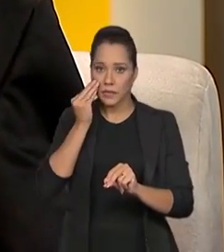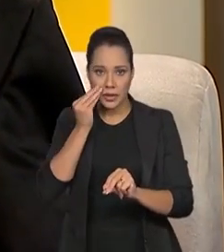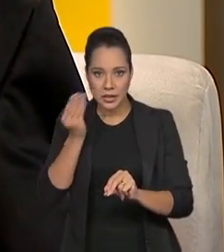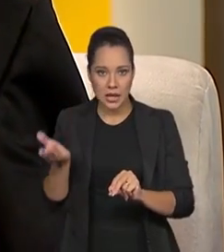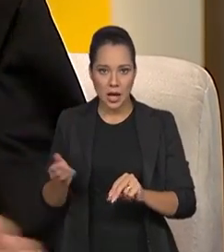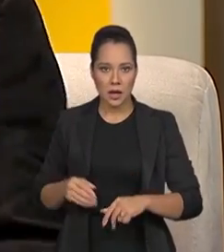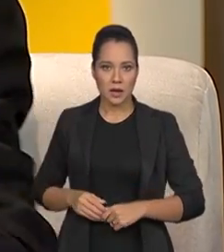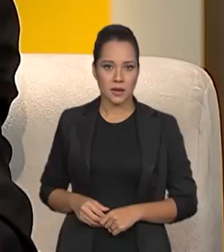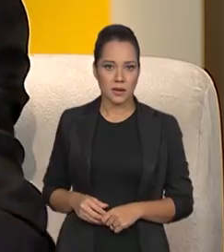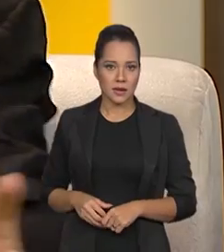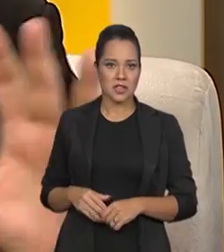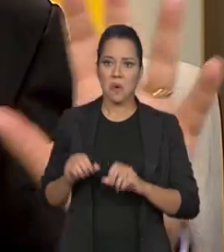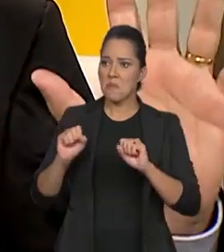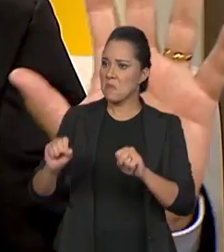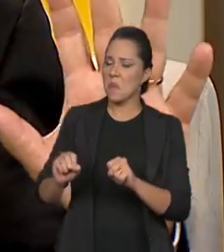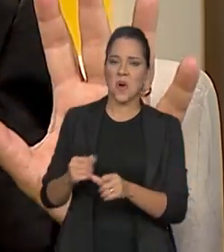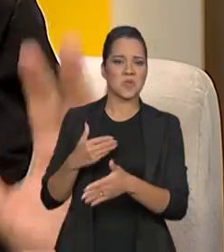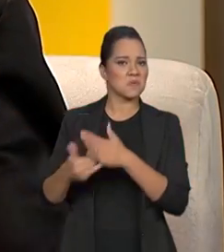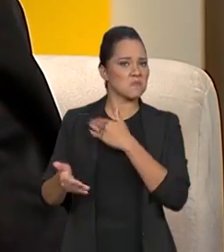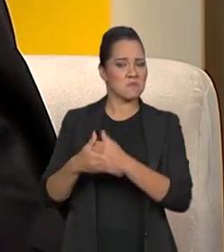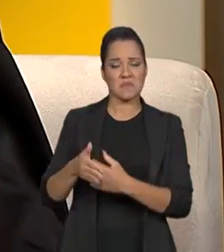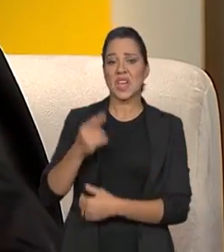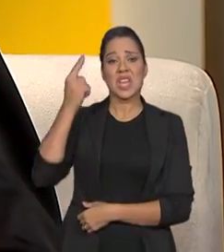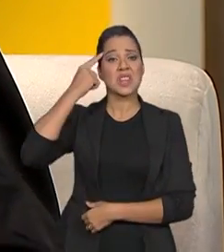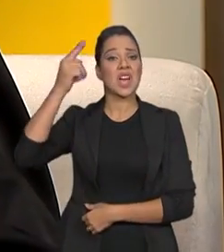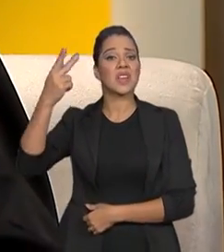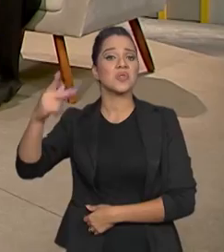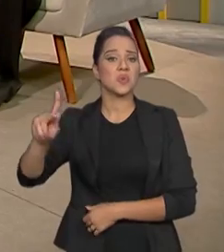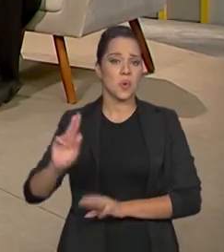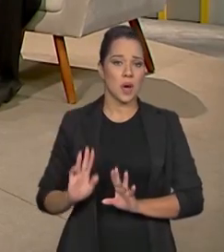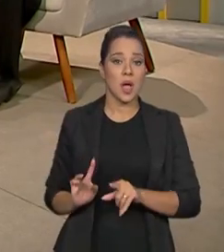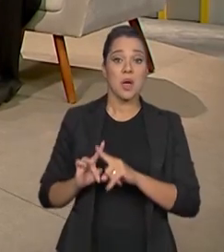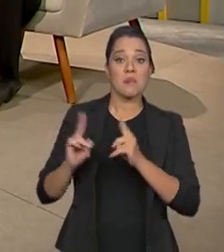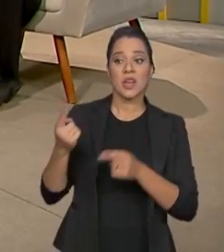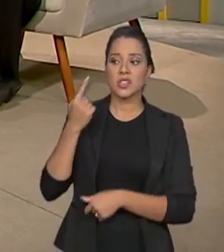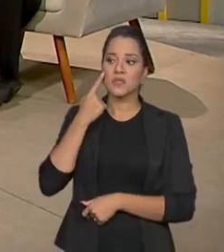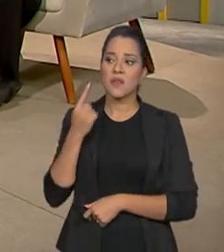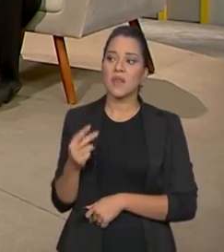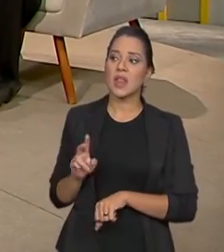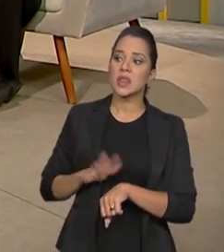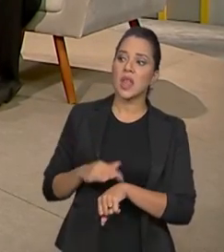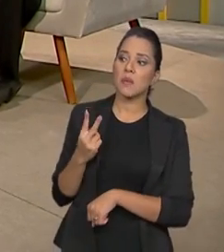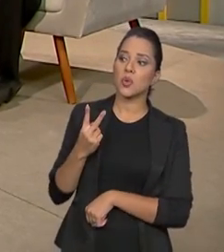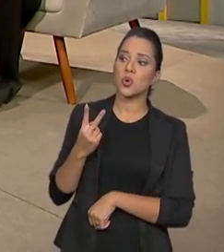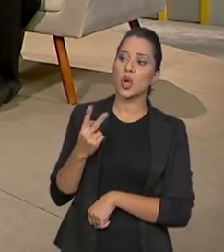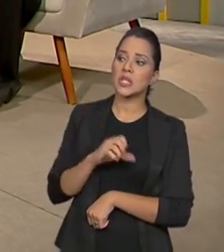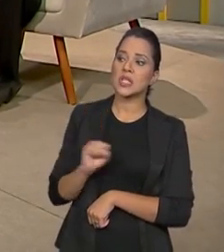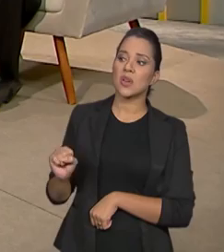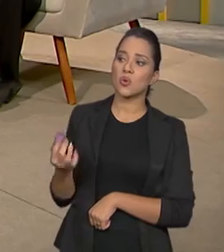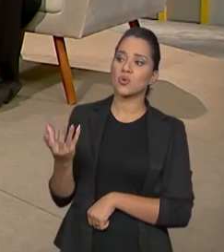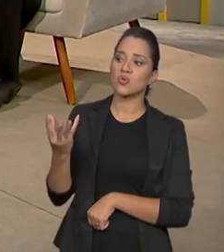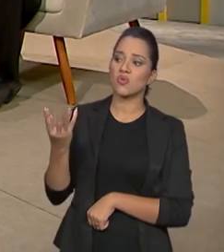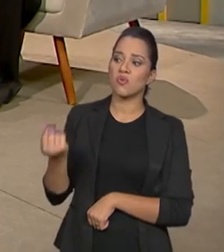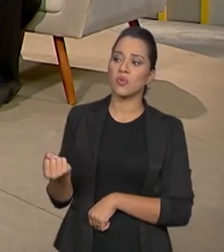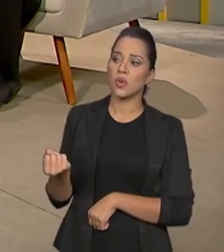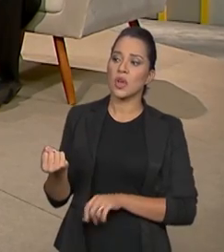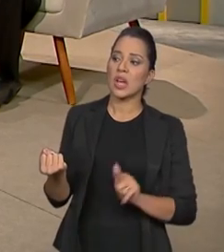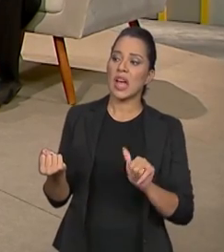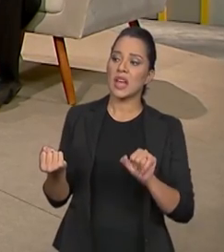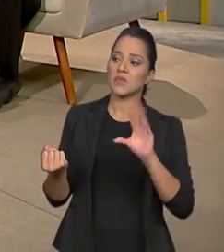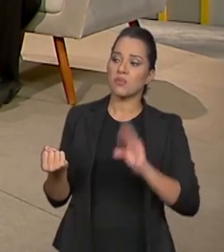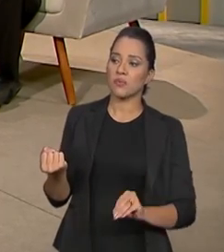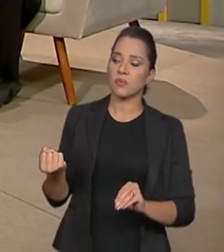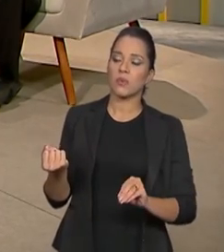Então pode vir com a solução que você quiser mas nós vamos testar assim 2 segundos tá desligado a chama Ok você atendeu o critério de segurança